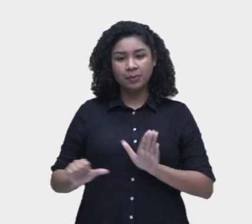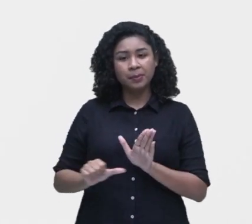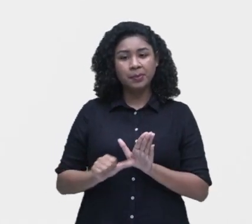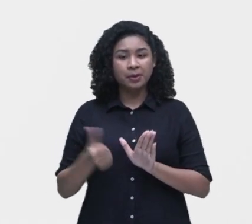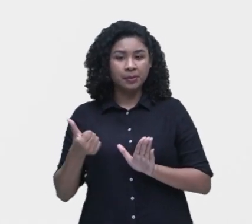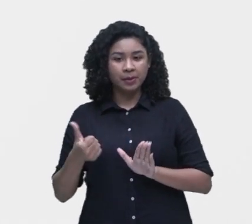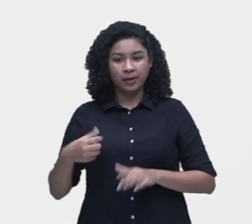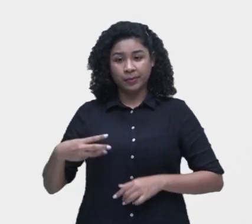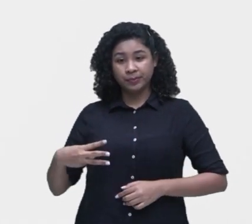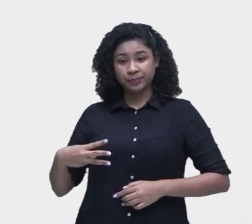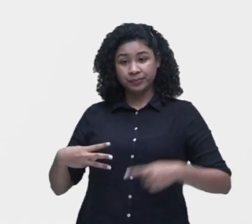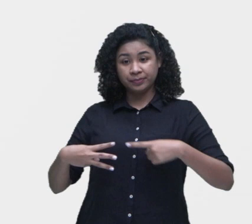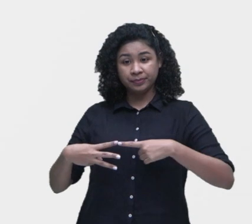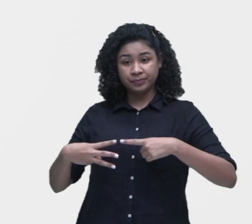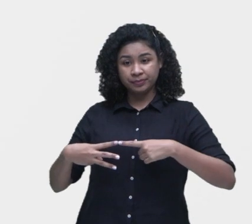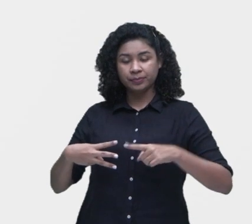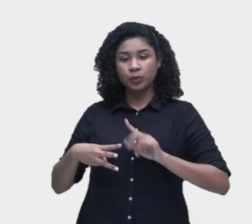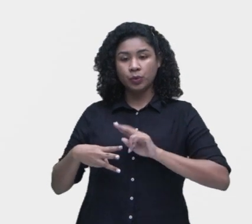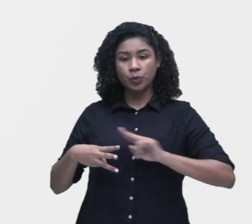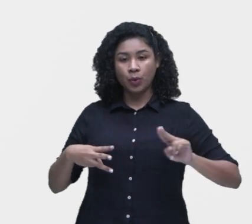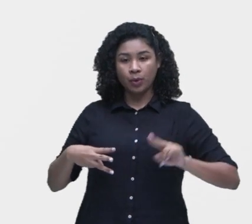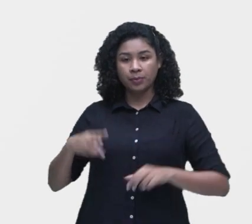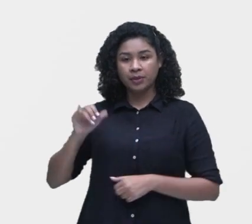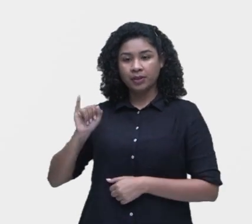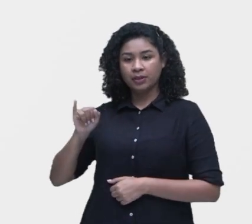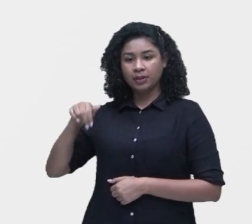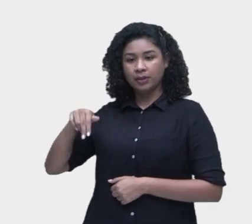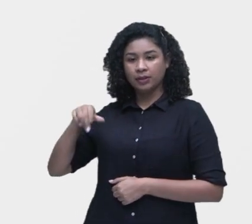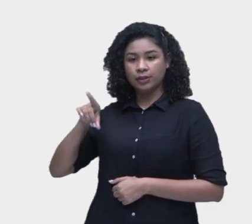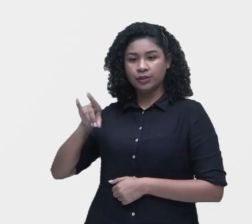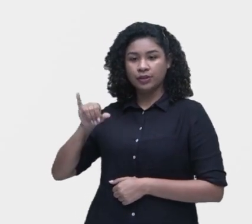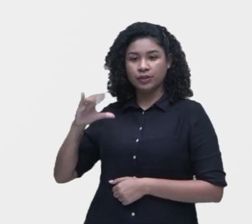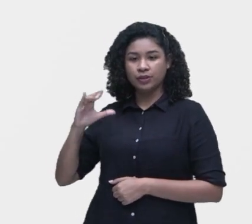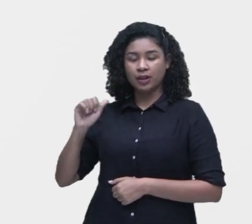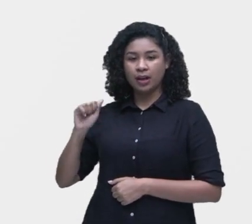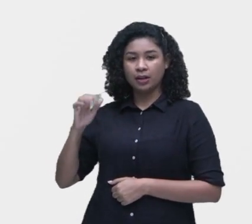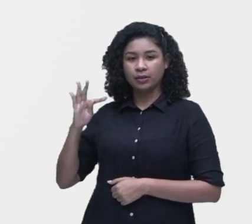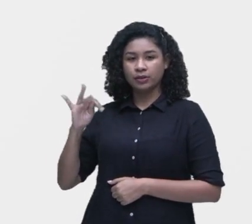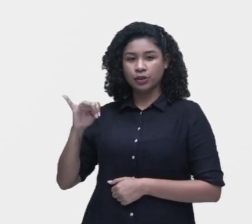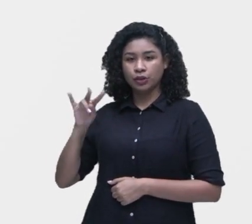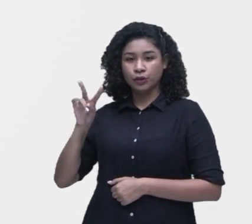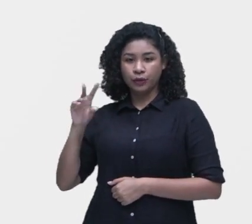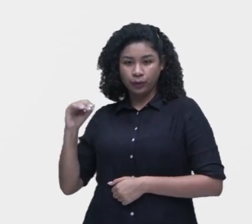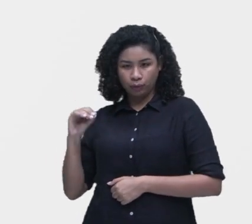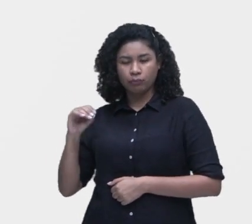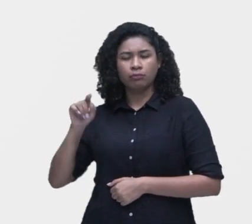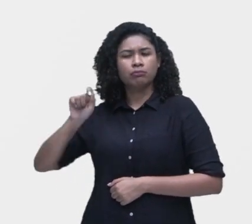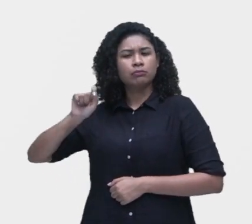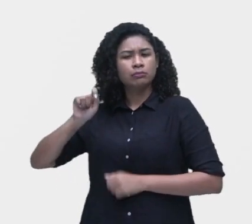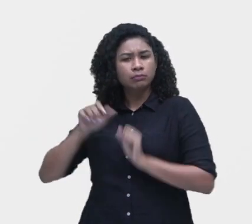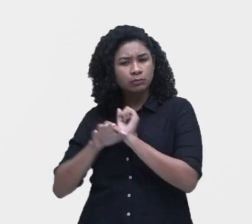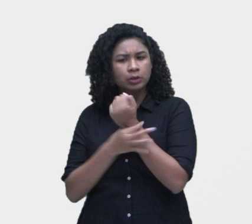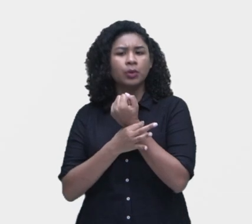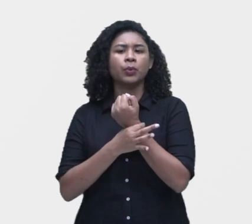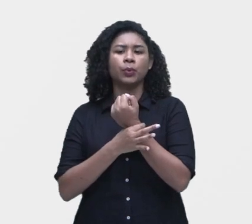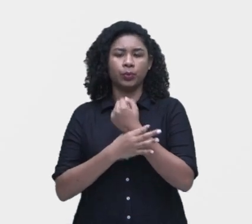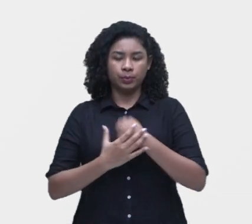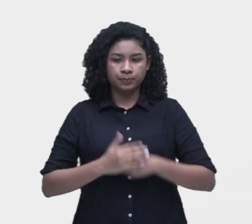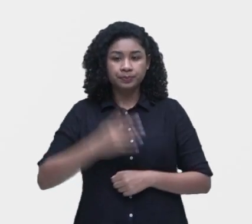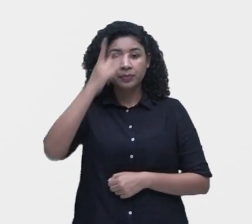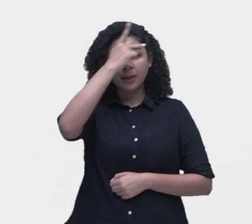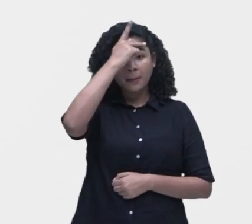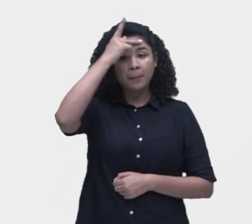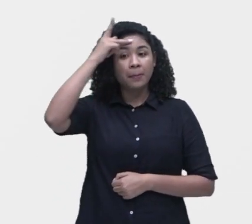o indicativo. Então, nós temos aqui o que é o modo indicativo, A pessoa que